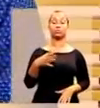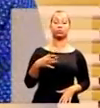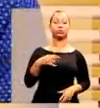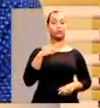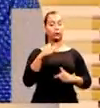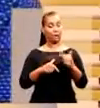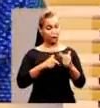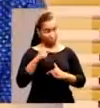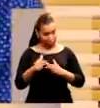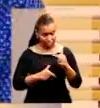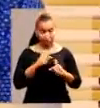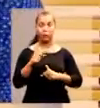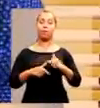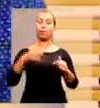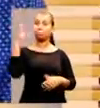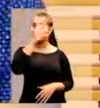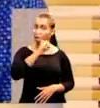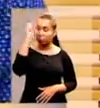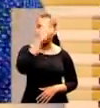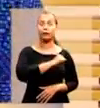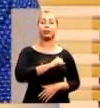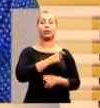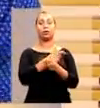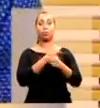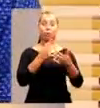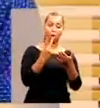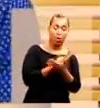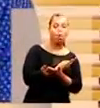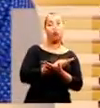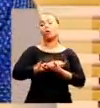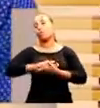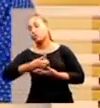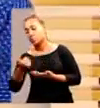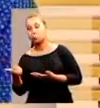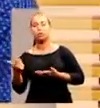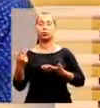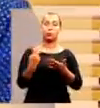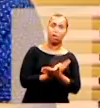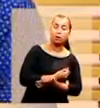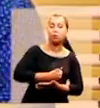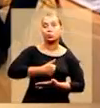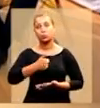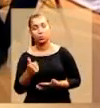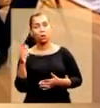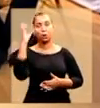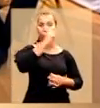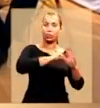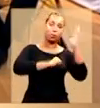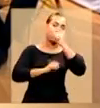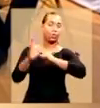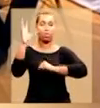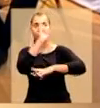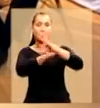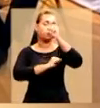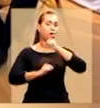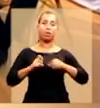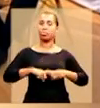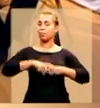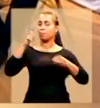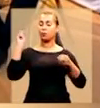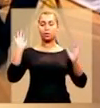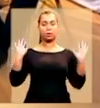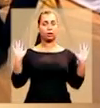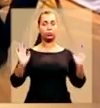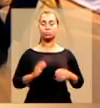coragem, trabalhando e aprendendo com os erros, errando muito. Sim. E de forma totalmente independente. Totalmente independente.